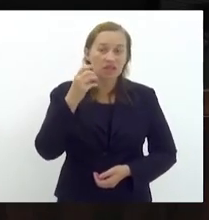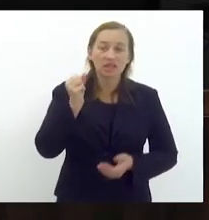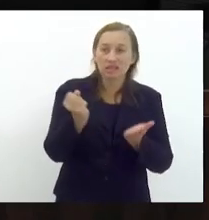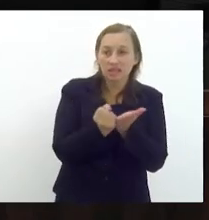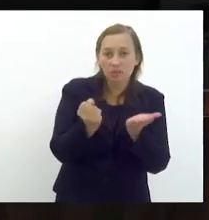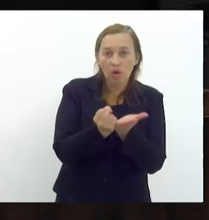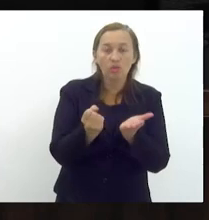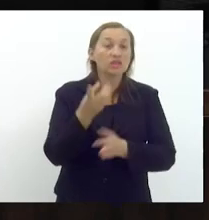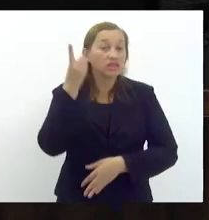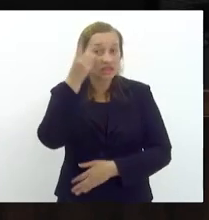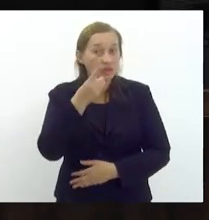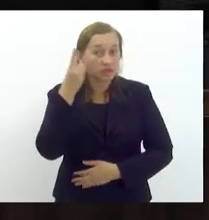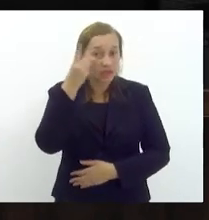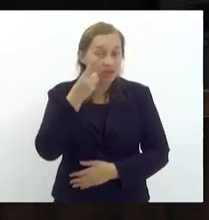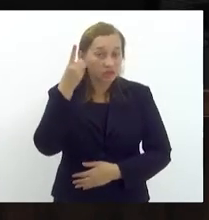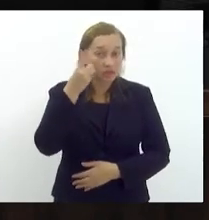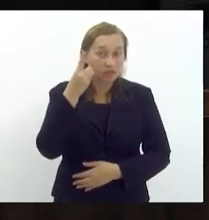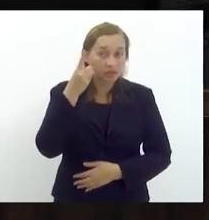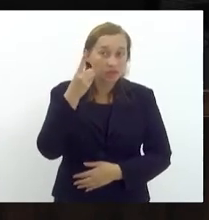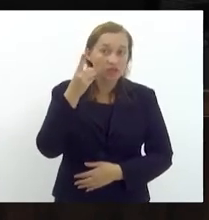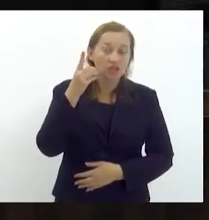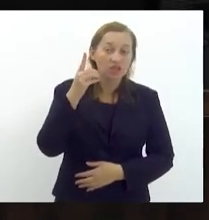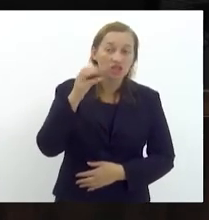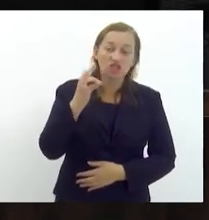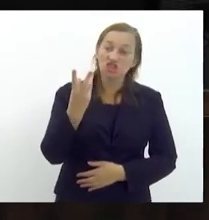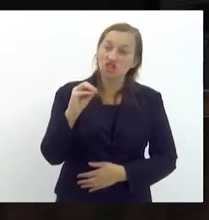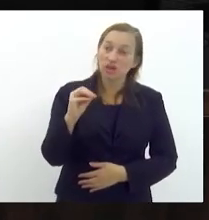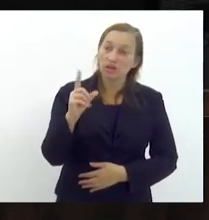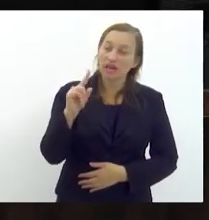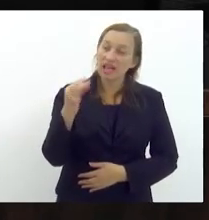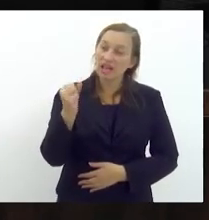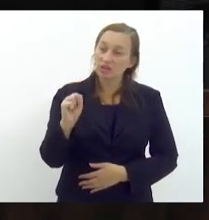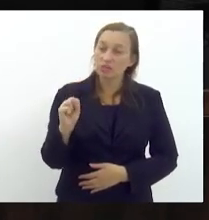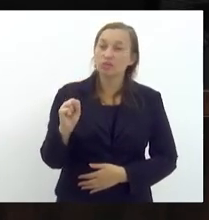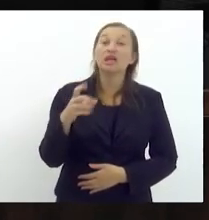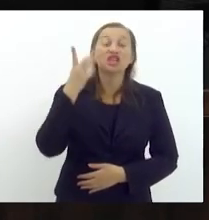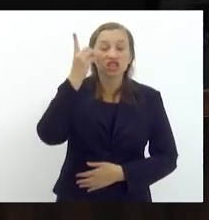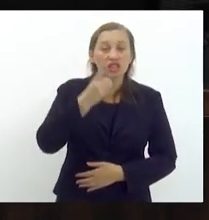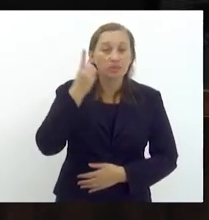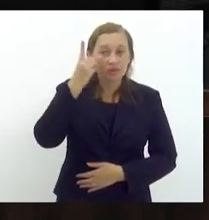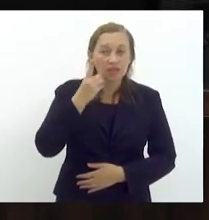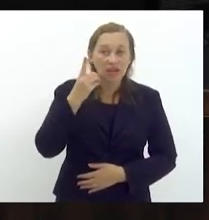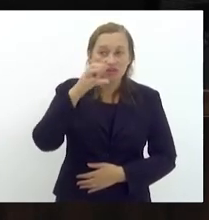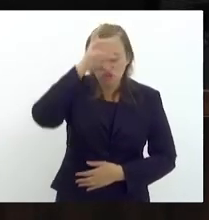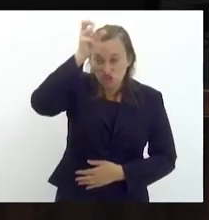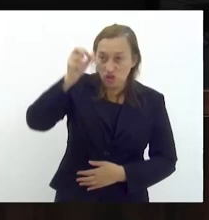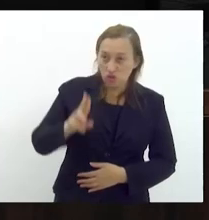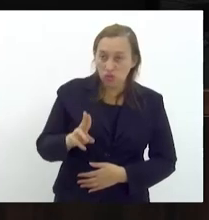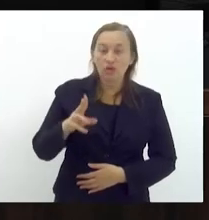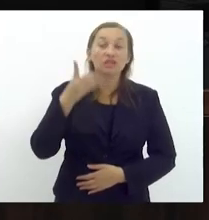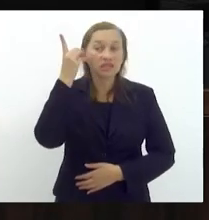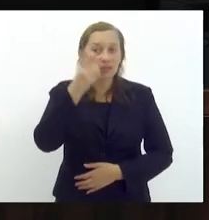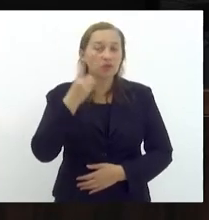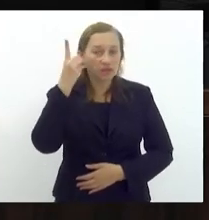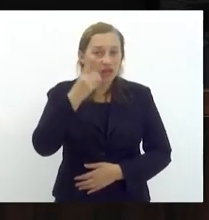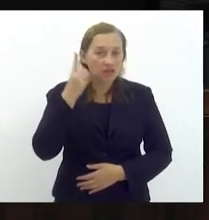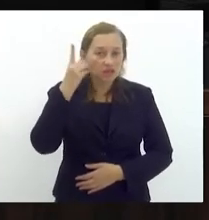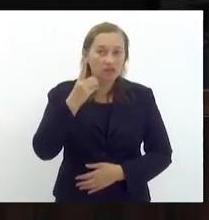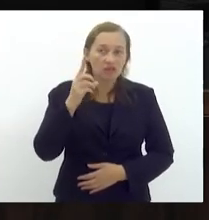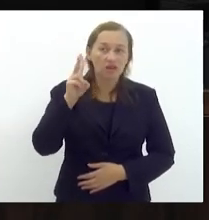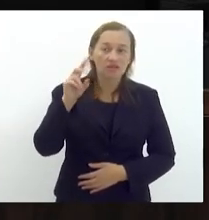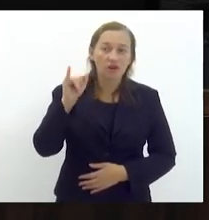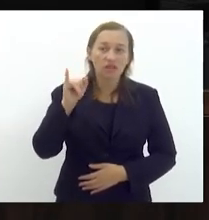Samuel Malafaia Deputado Thiago Gagliasso deputada tia Ju Deputado